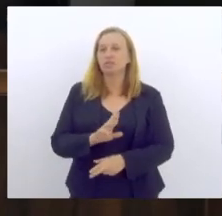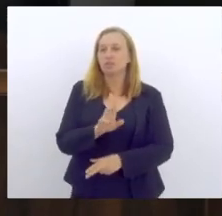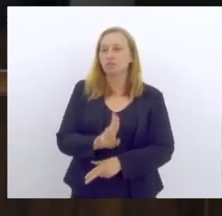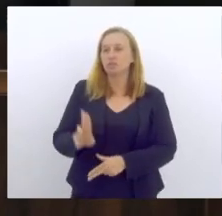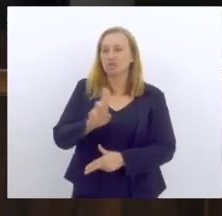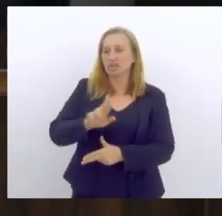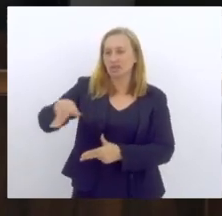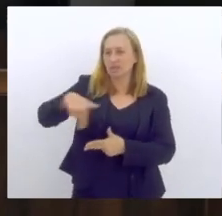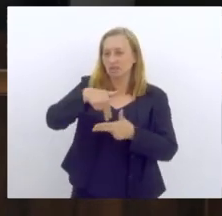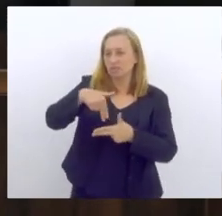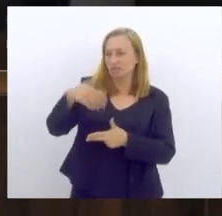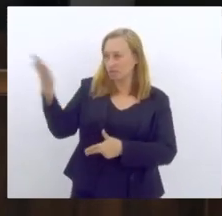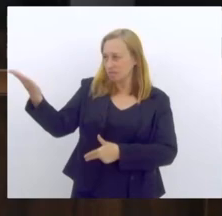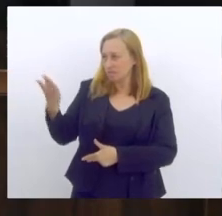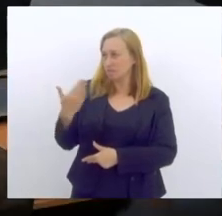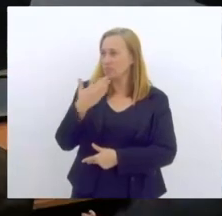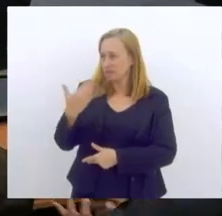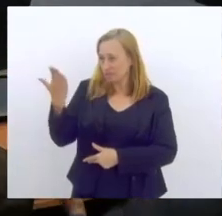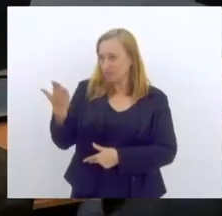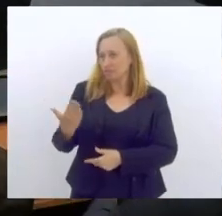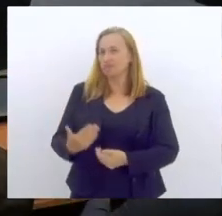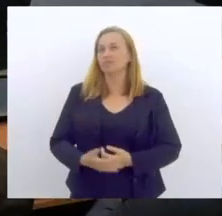aqui por favor